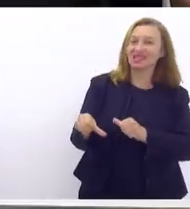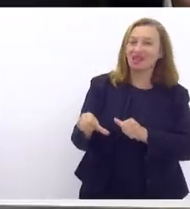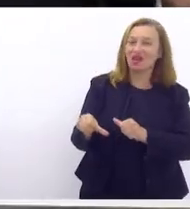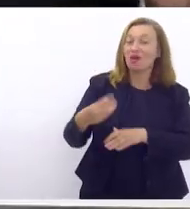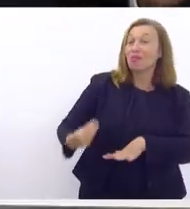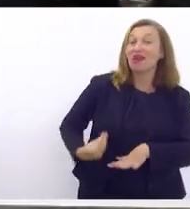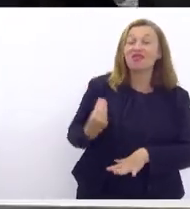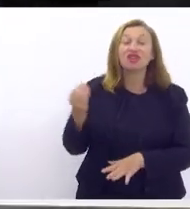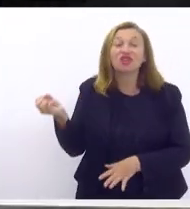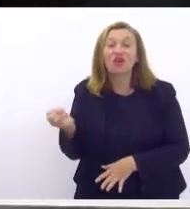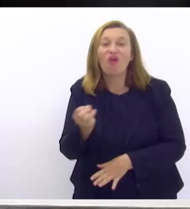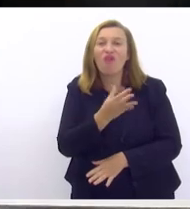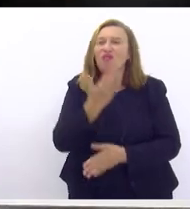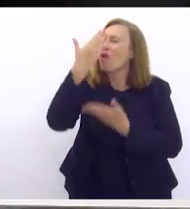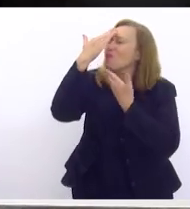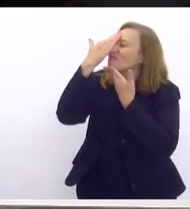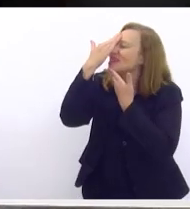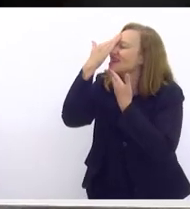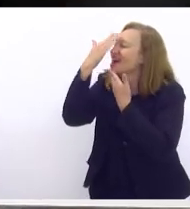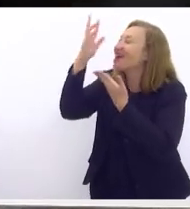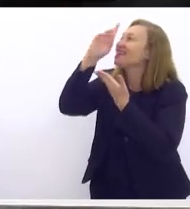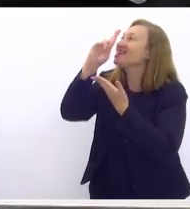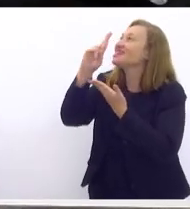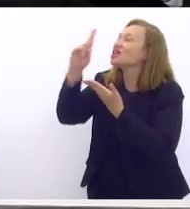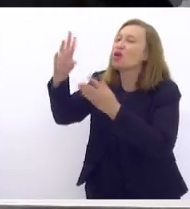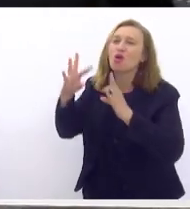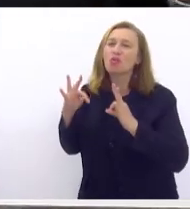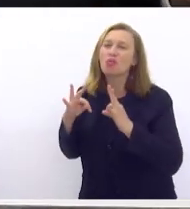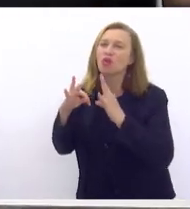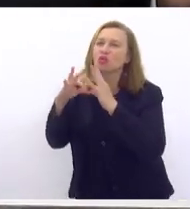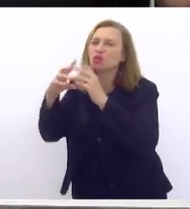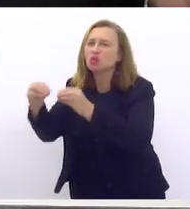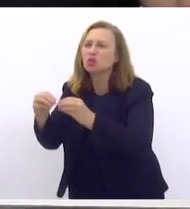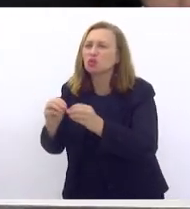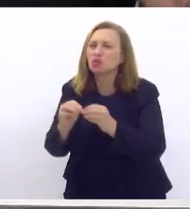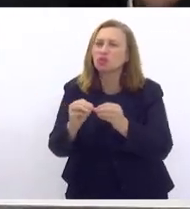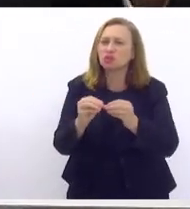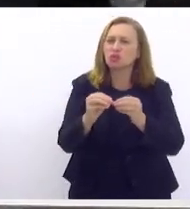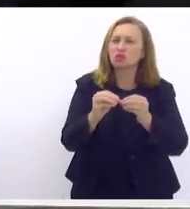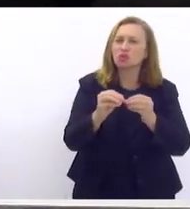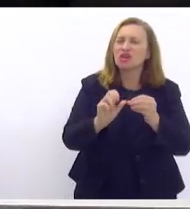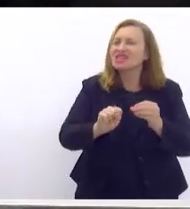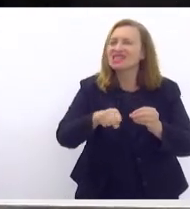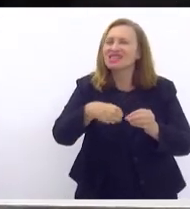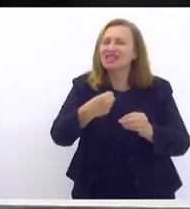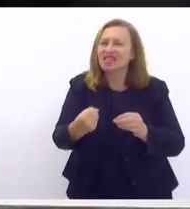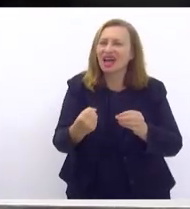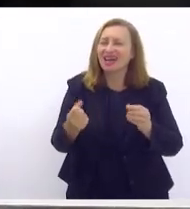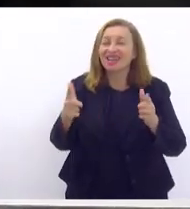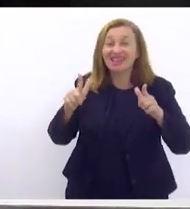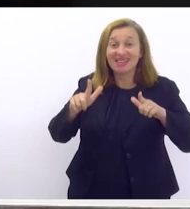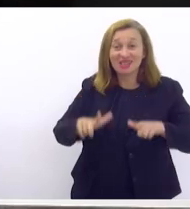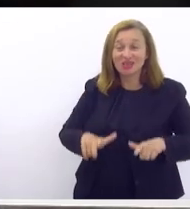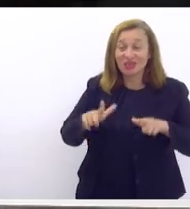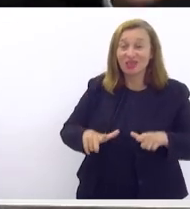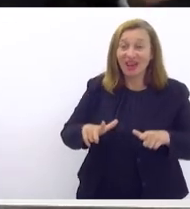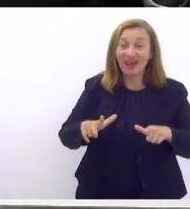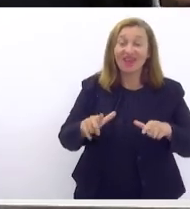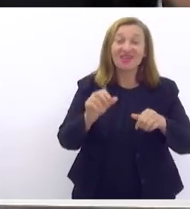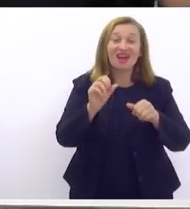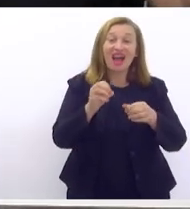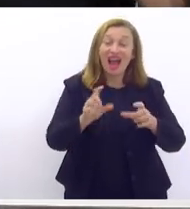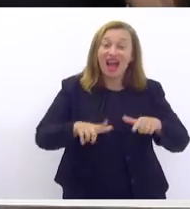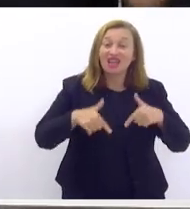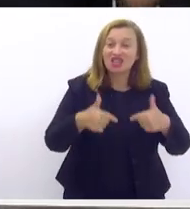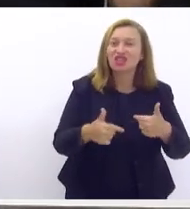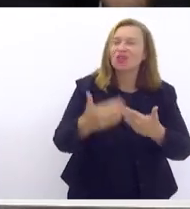vida nova. Obrigado, Senhor, por todos os sinais que está hoje neste lugar realizando.